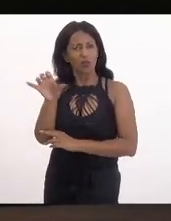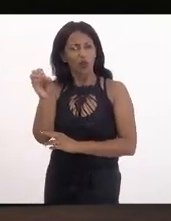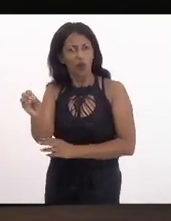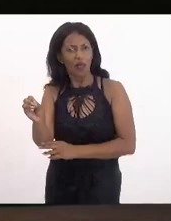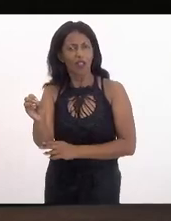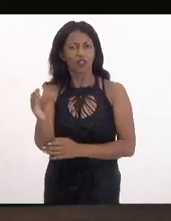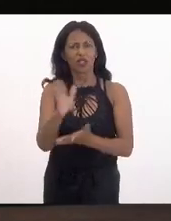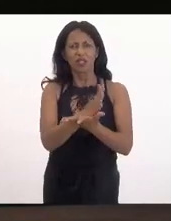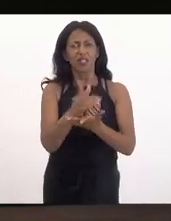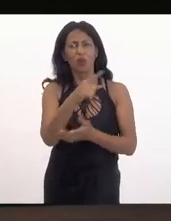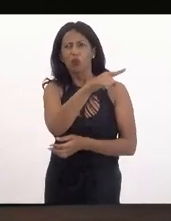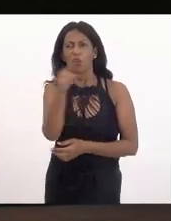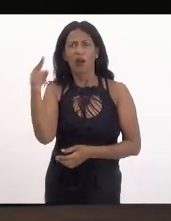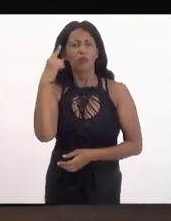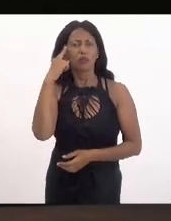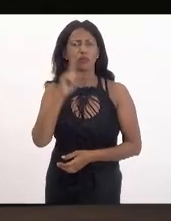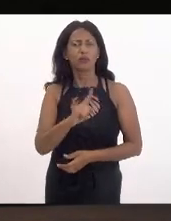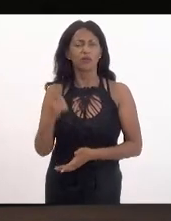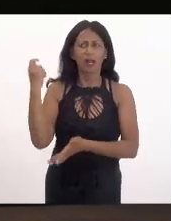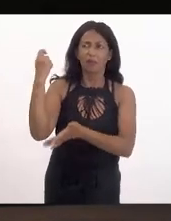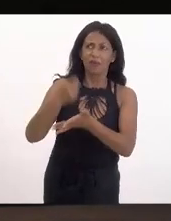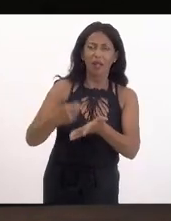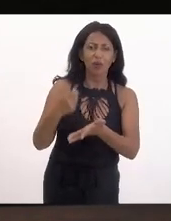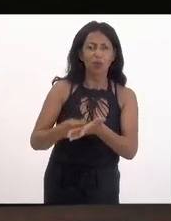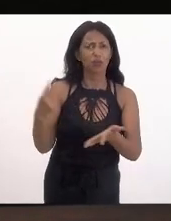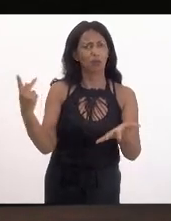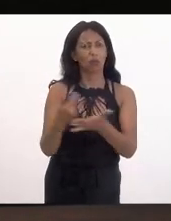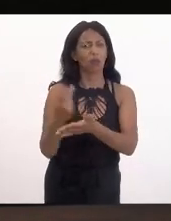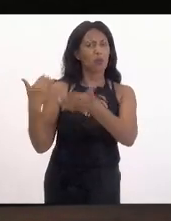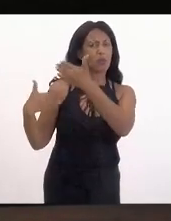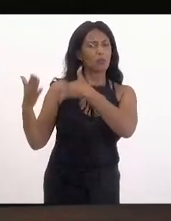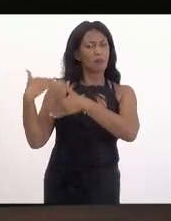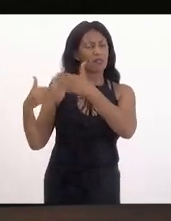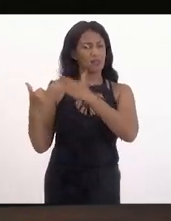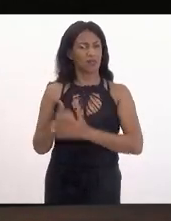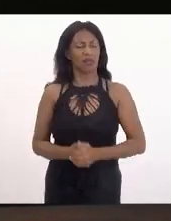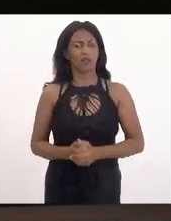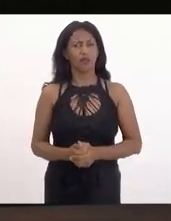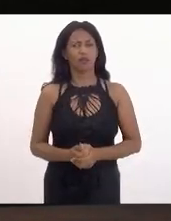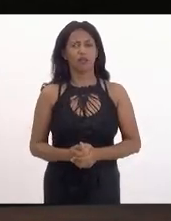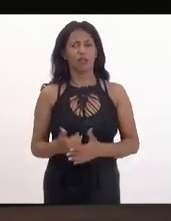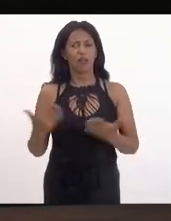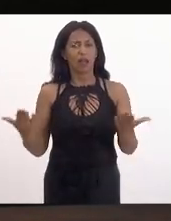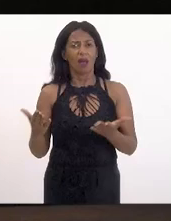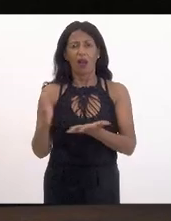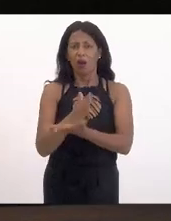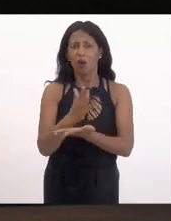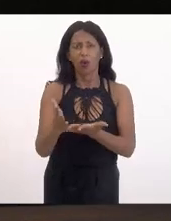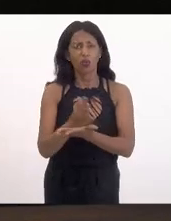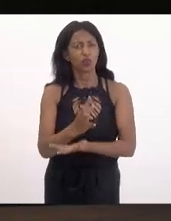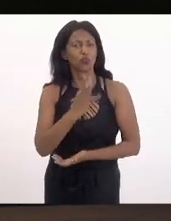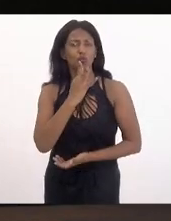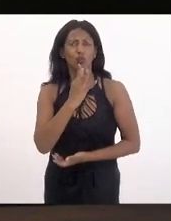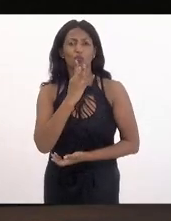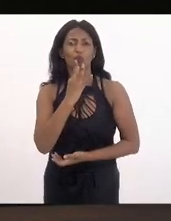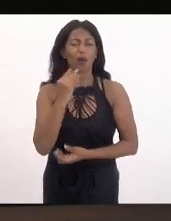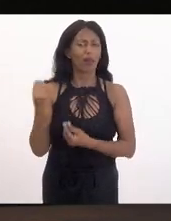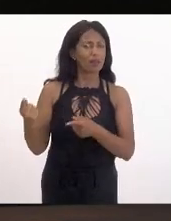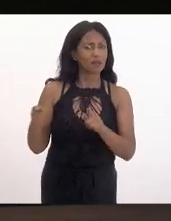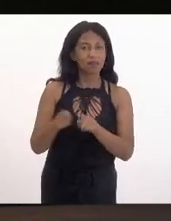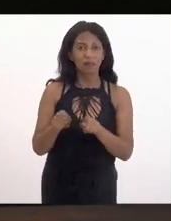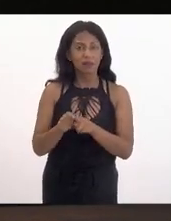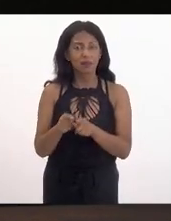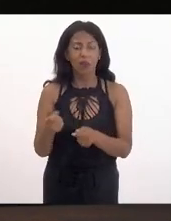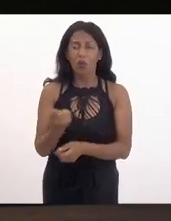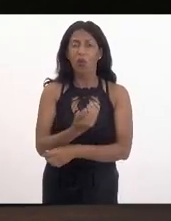que a maioria aqui não sabe da luta que foi no passado para implementar o erro a maioria aqui também não tem conhecimento que traz os